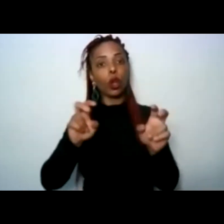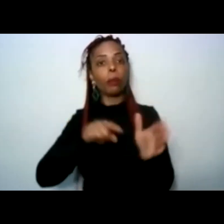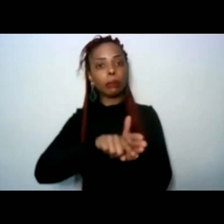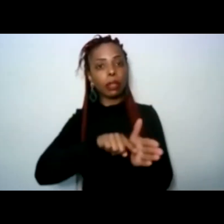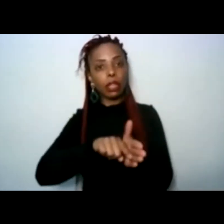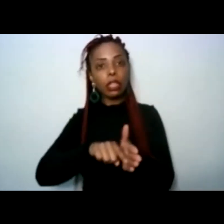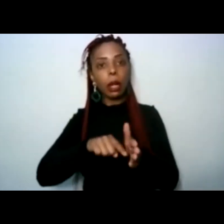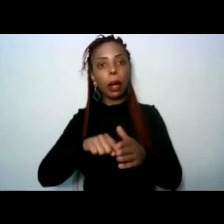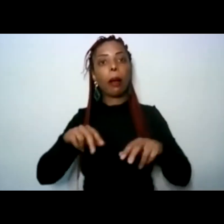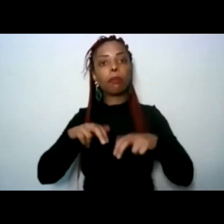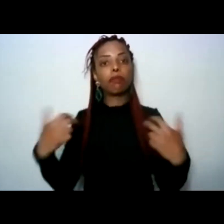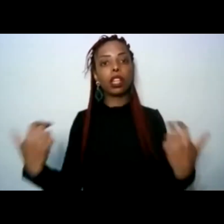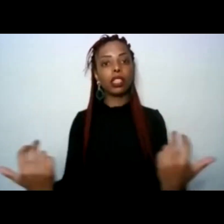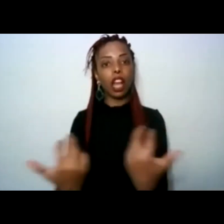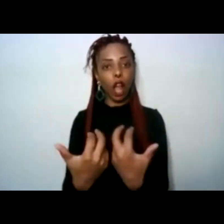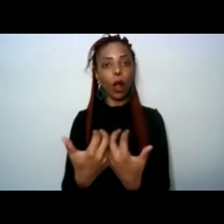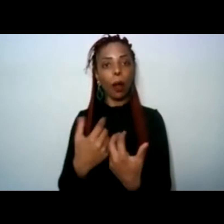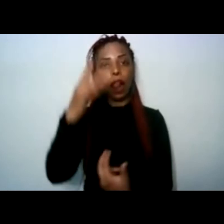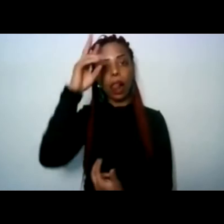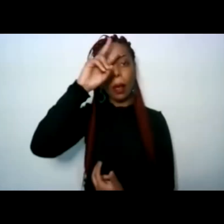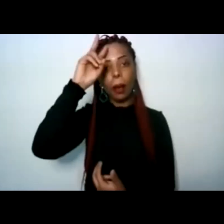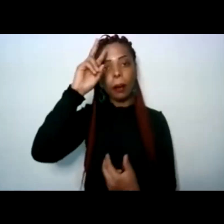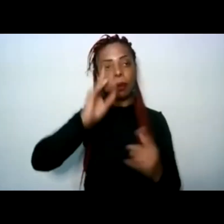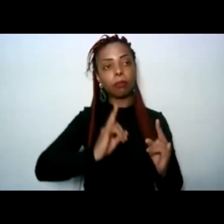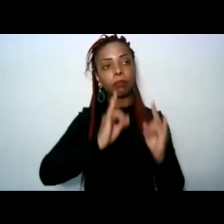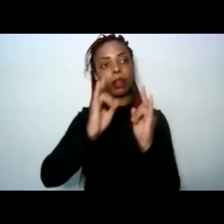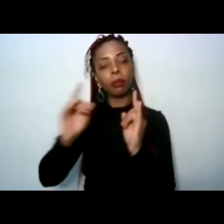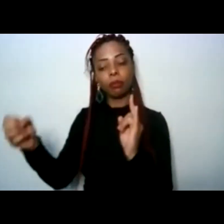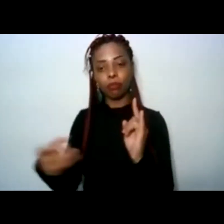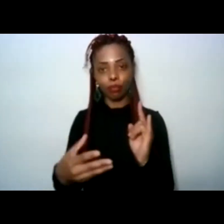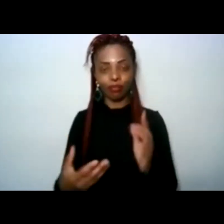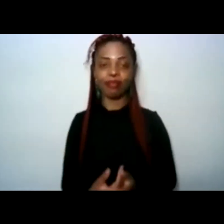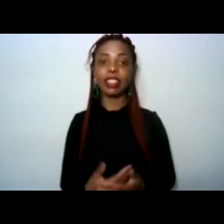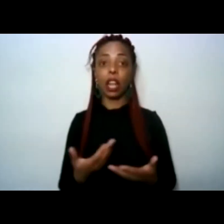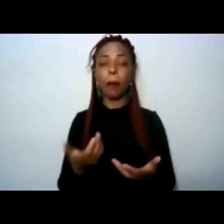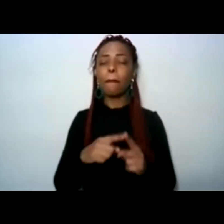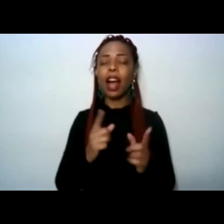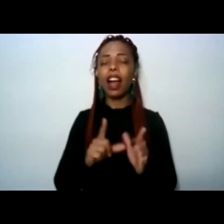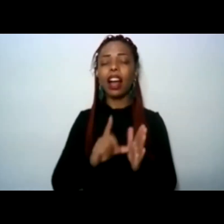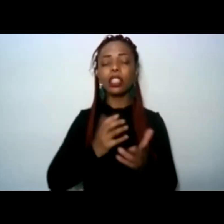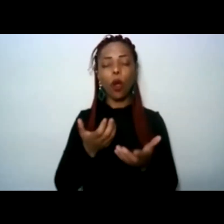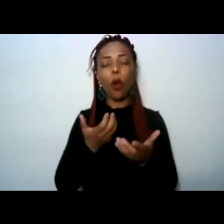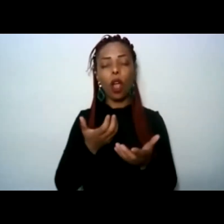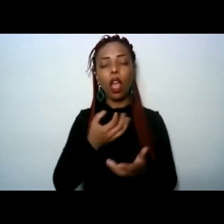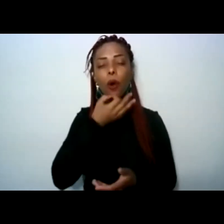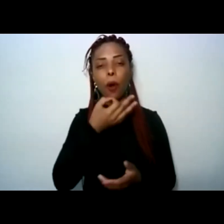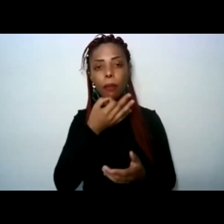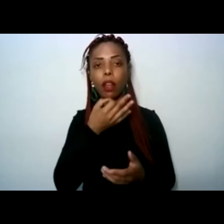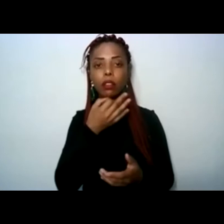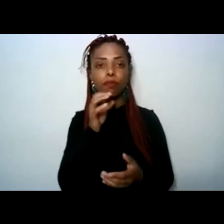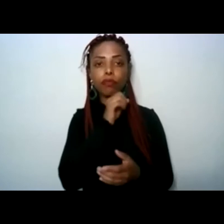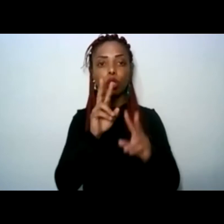Patrimônio Moderno. Antes eu gostaria de fazer um breve comentário acerca dessa parceria entre instituições, essa